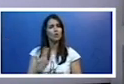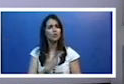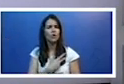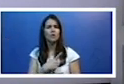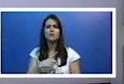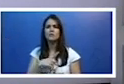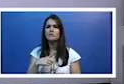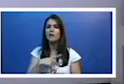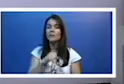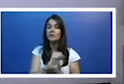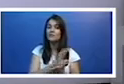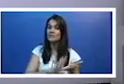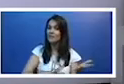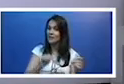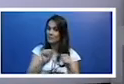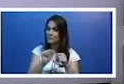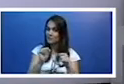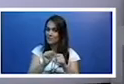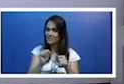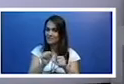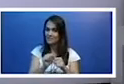alguns exercícios para fazer. O